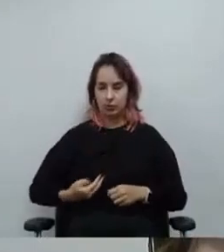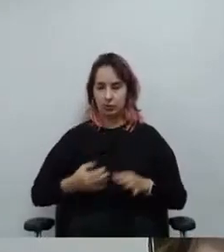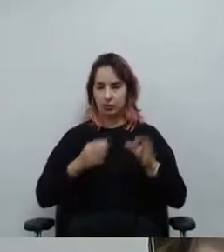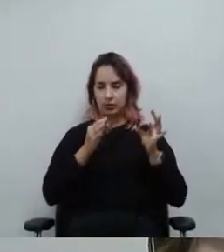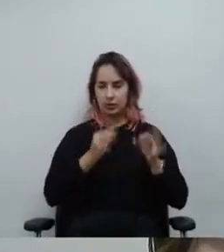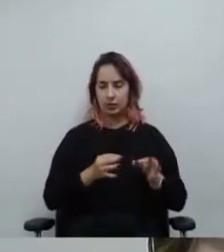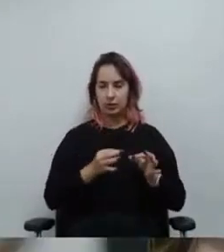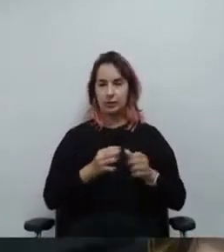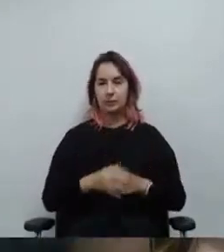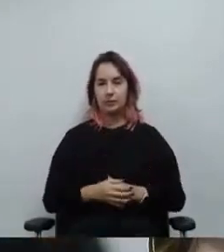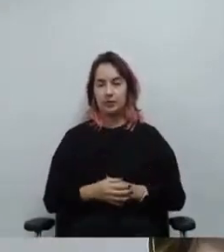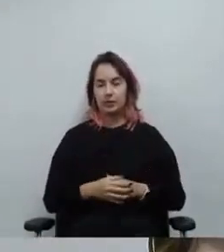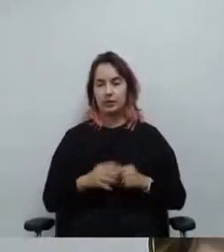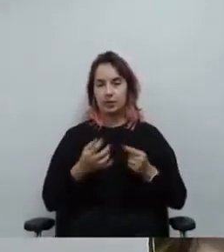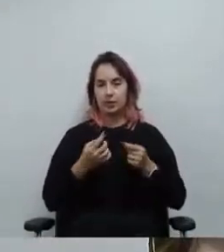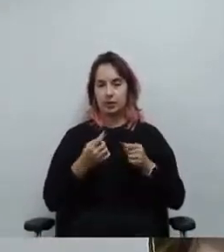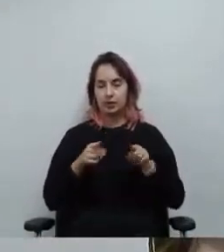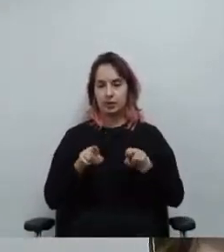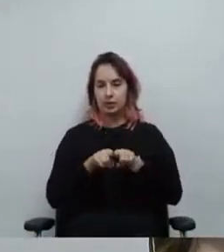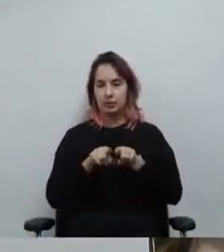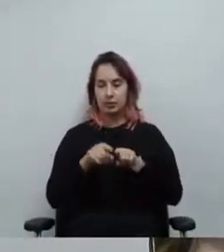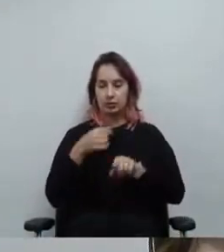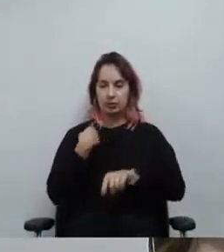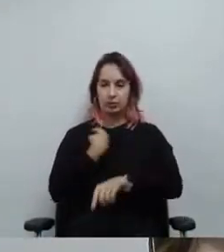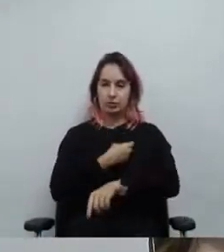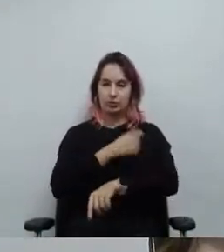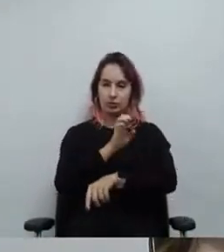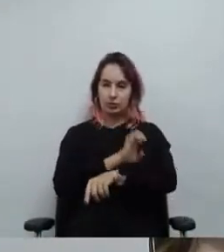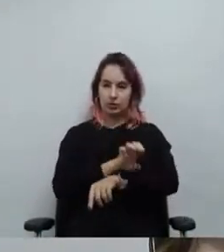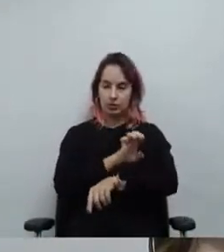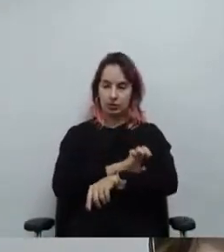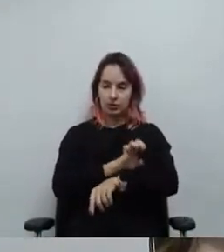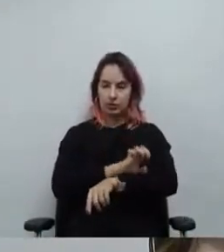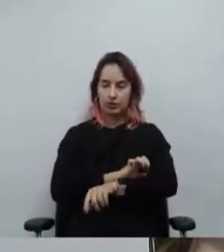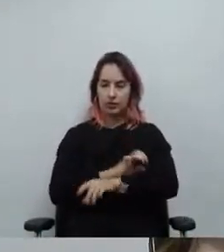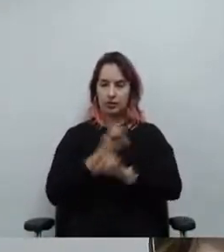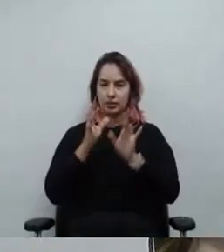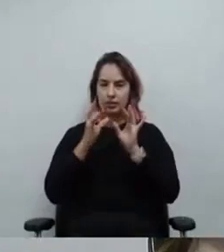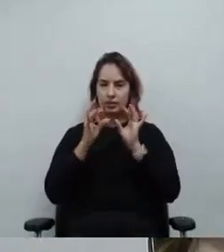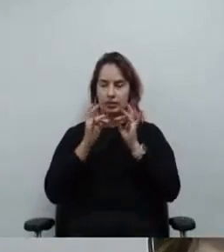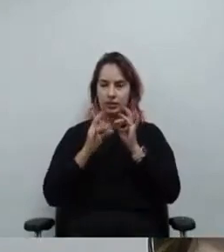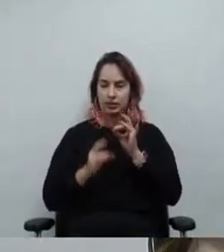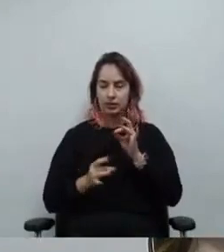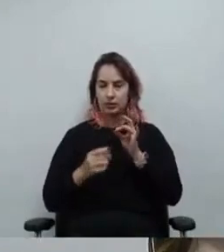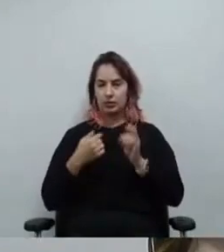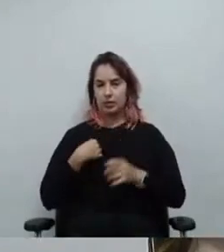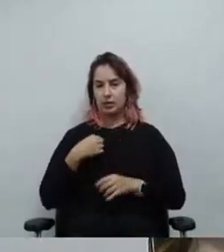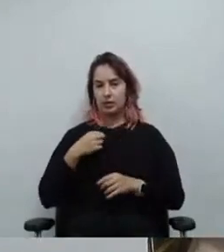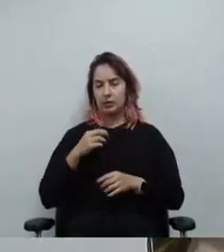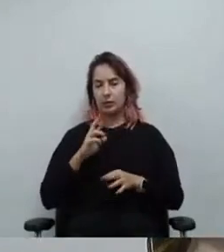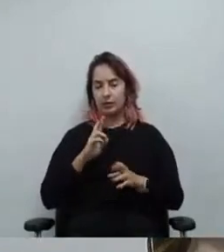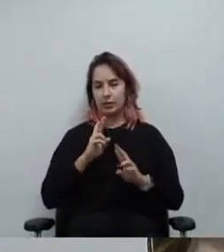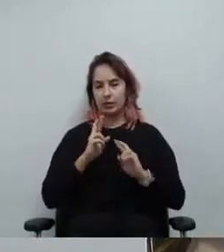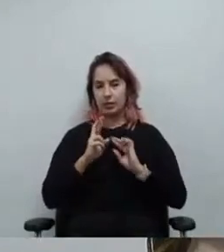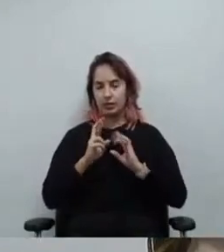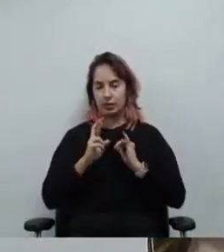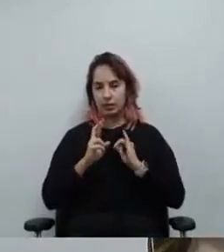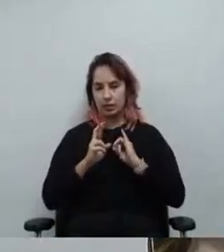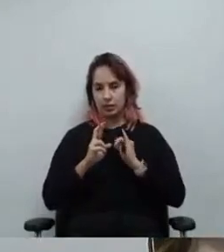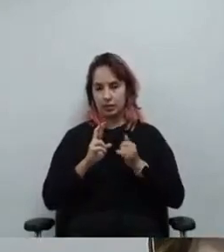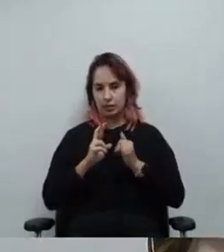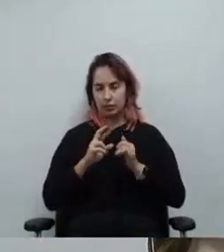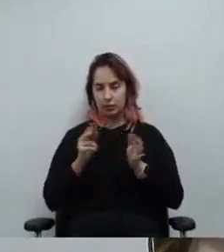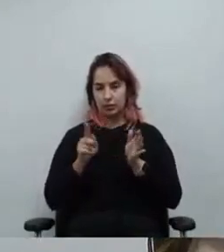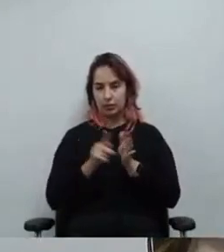comissionados e também para o nosso quadro de estagiários. Nesse contexto, presidente, na condição de relator da proposta de